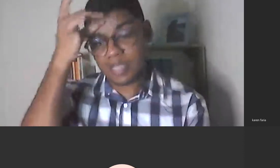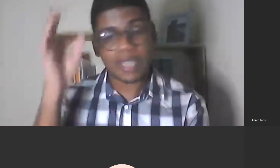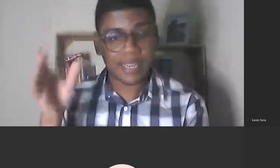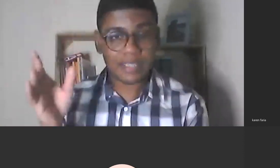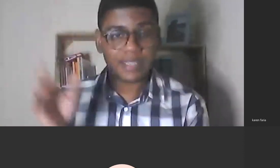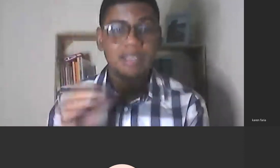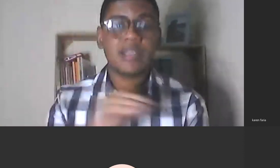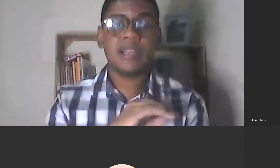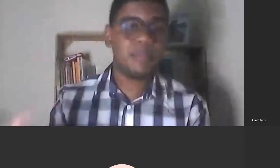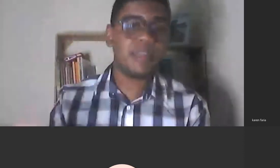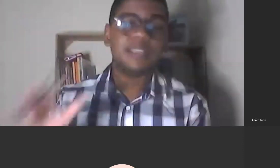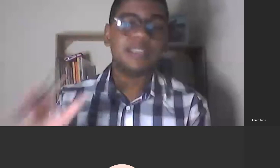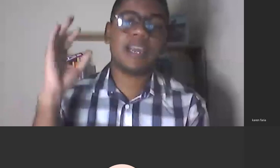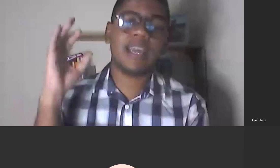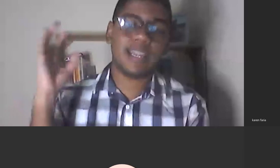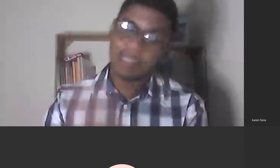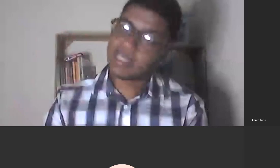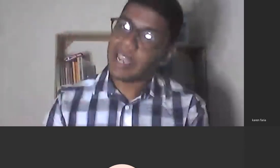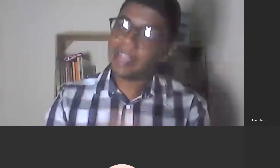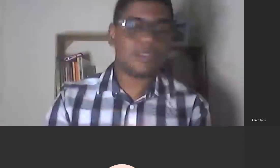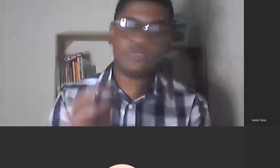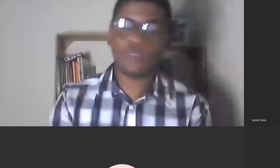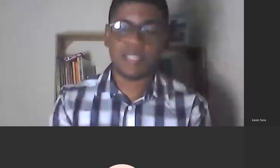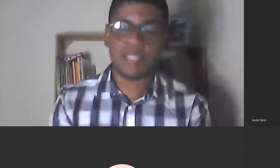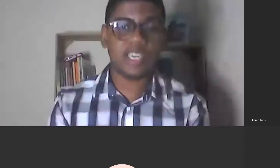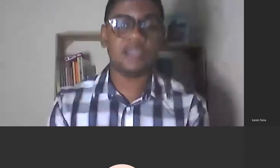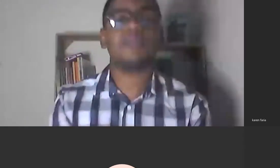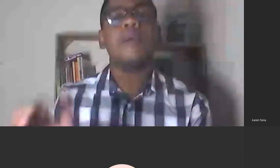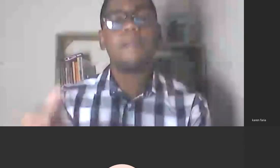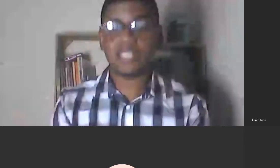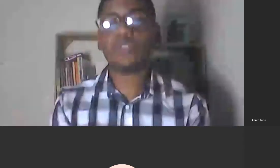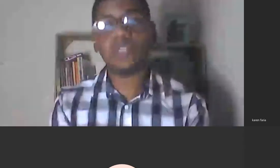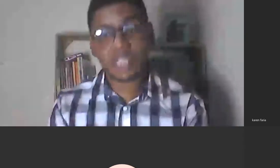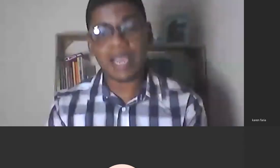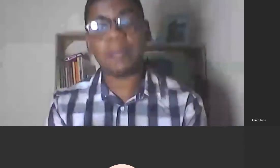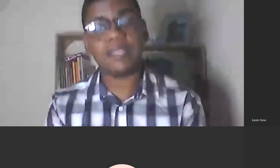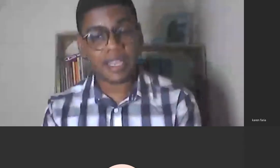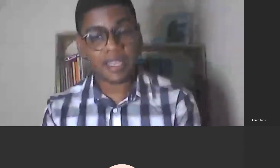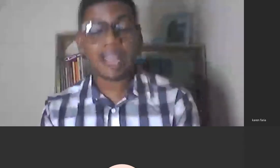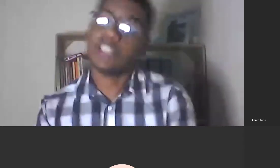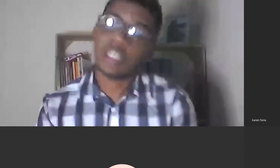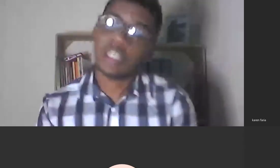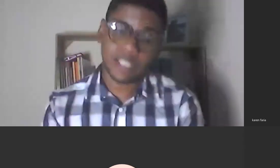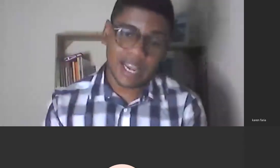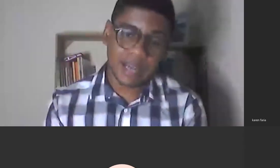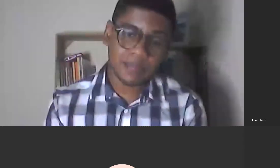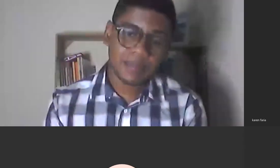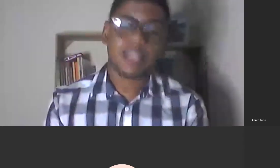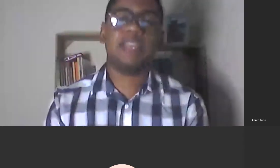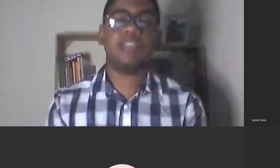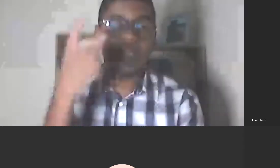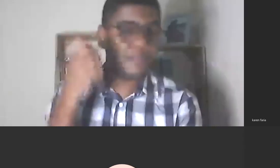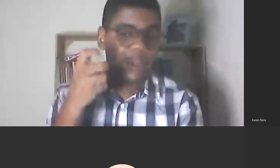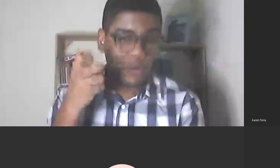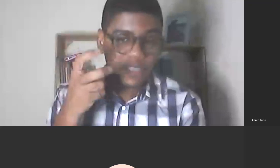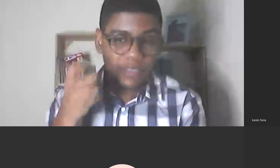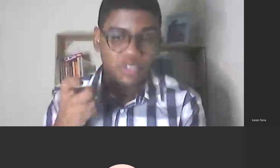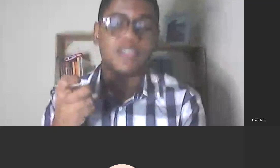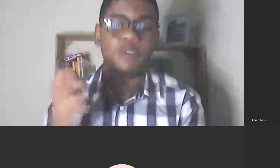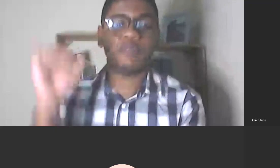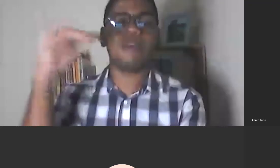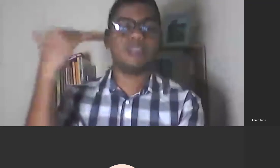da memorização deles. Libras, ela funciona desse jeito. Para a gente conseguir aprender, a gente tem que praticar. E eu já